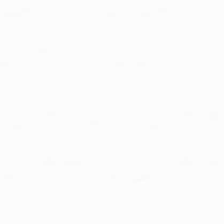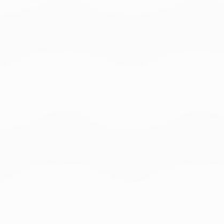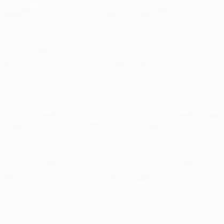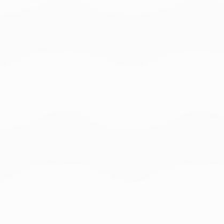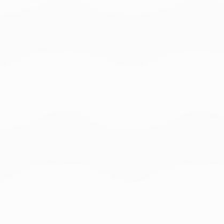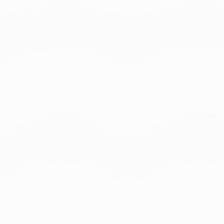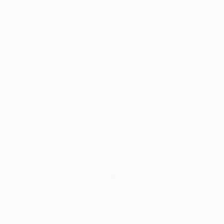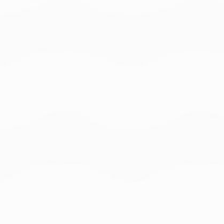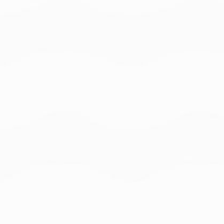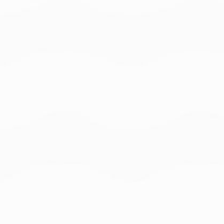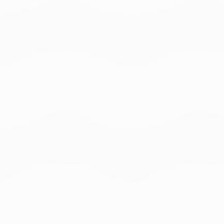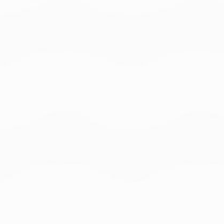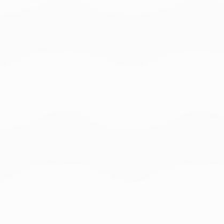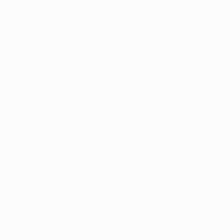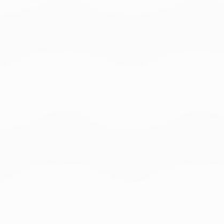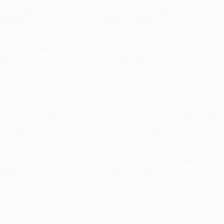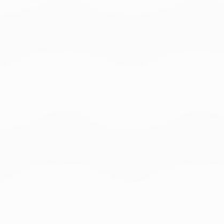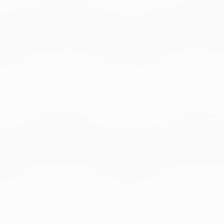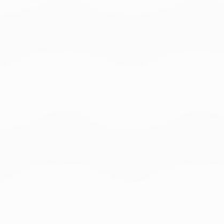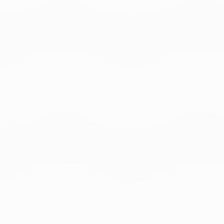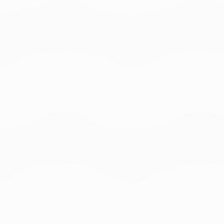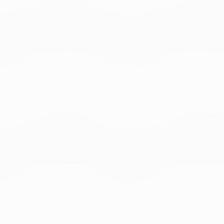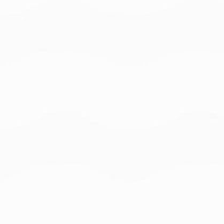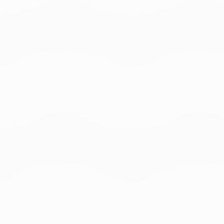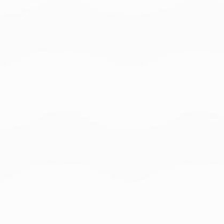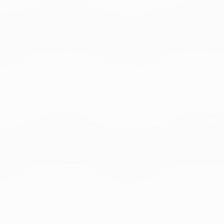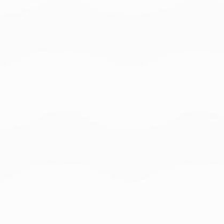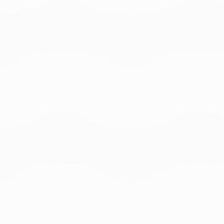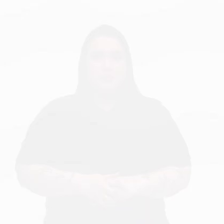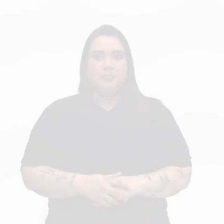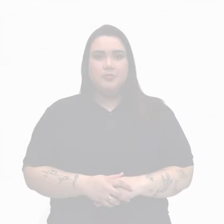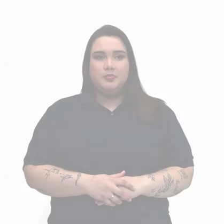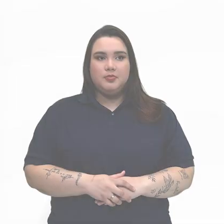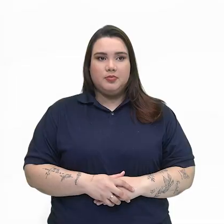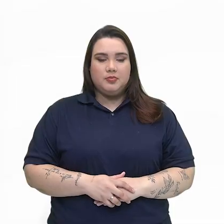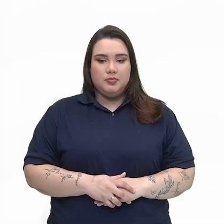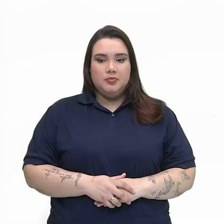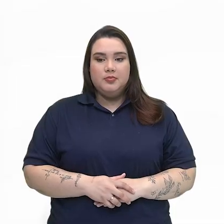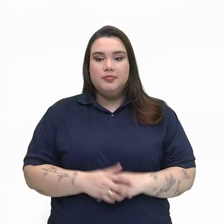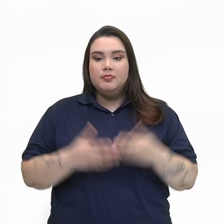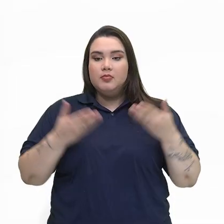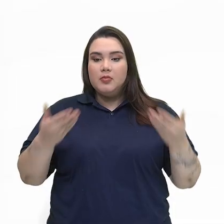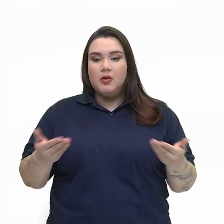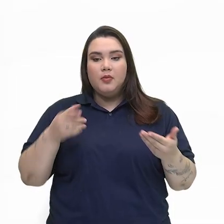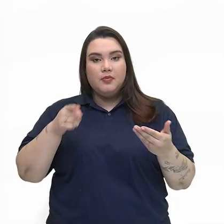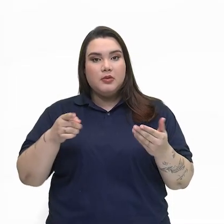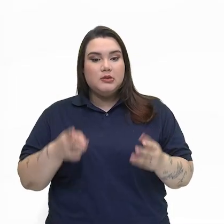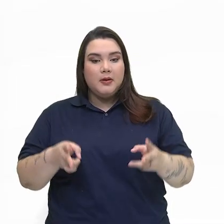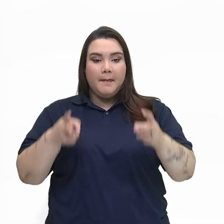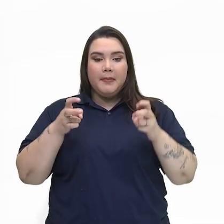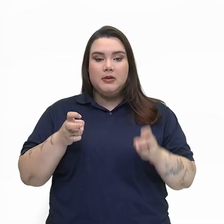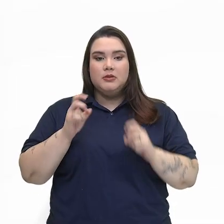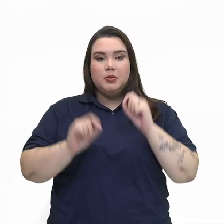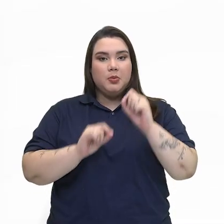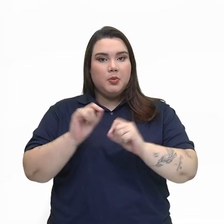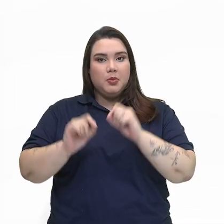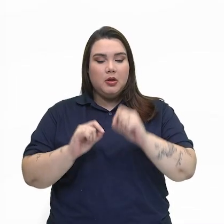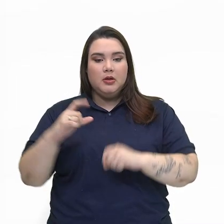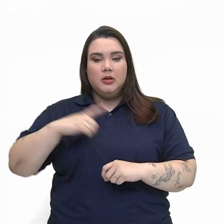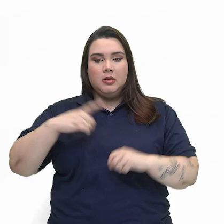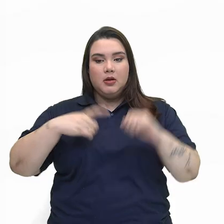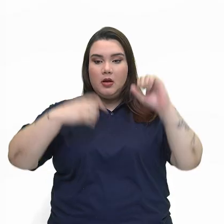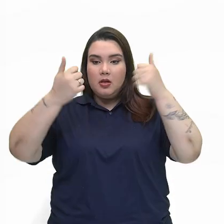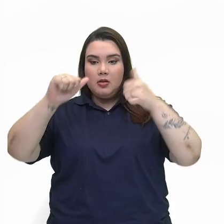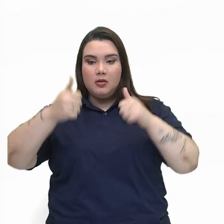6,71. Aí você vai olhar essa casa decimal aqui, ó. Aí você percebe que eu estou